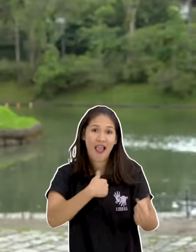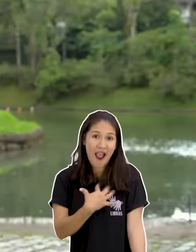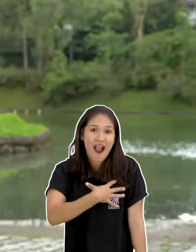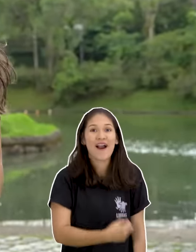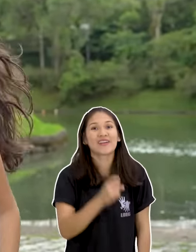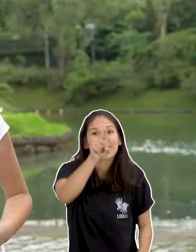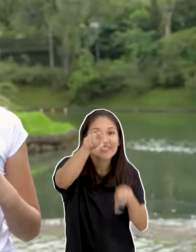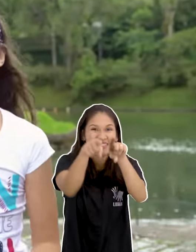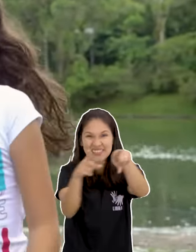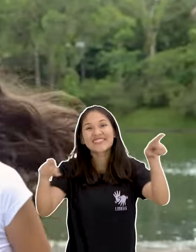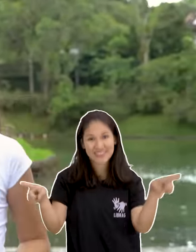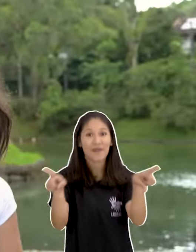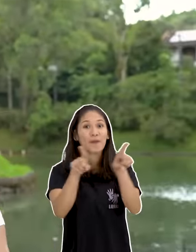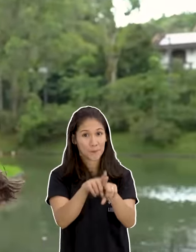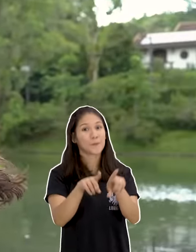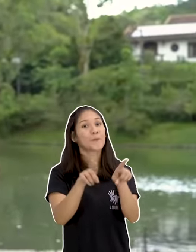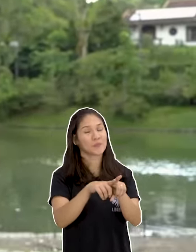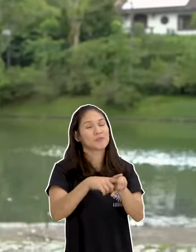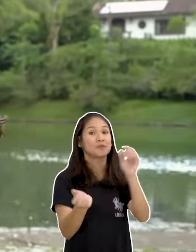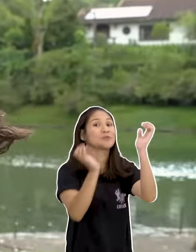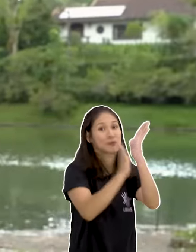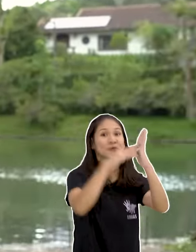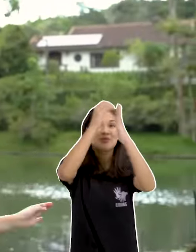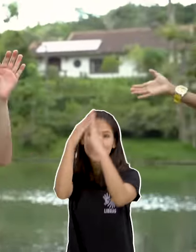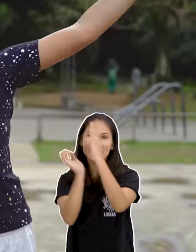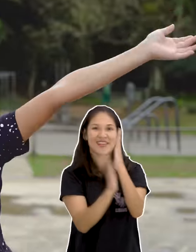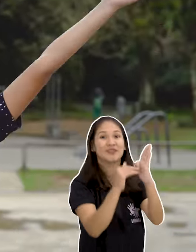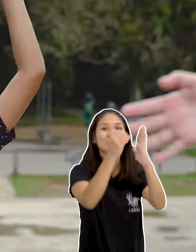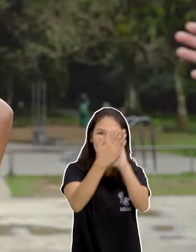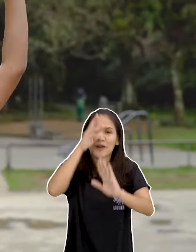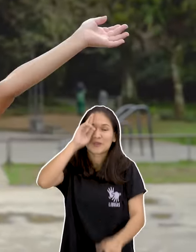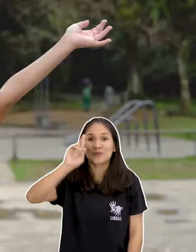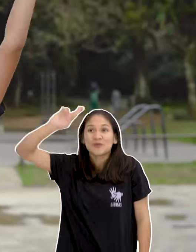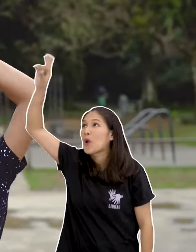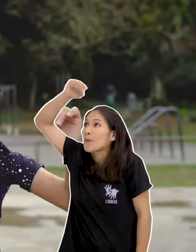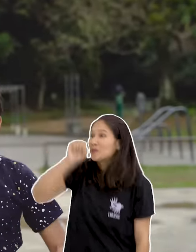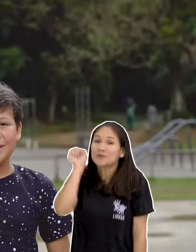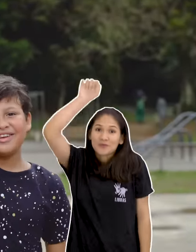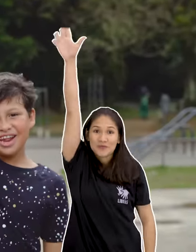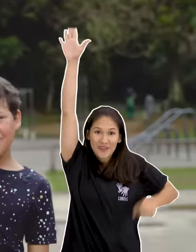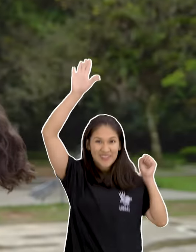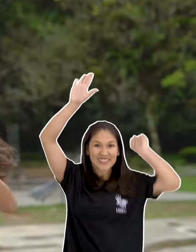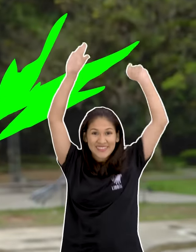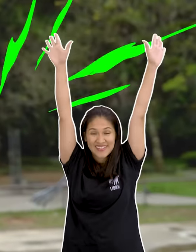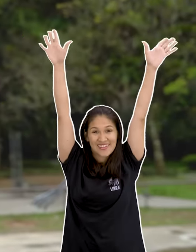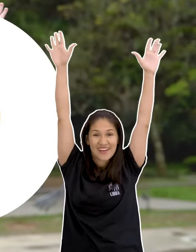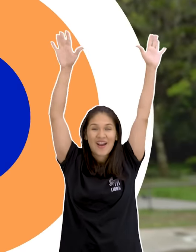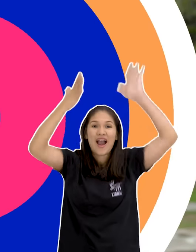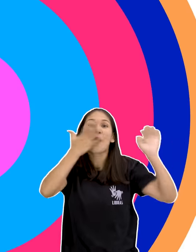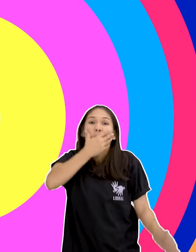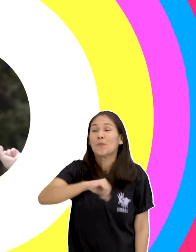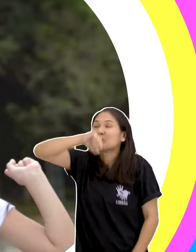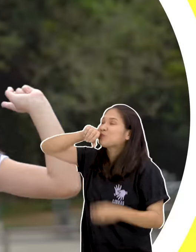tem. Eu sou um deles, você também. Louvemos ao Senhor. Braço direito, braço